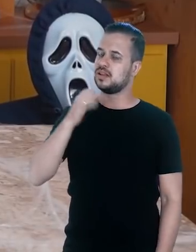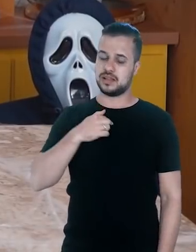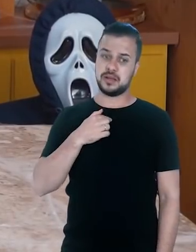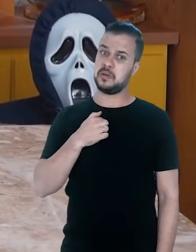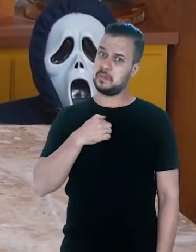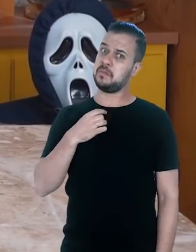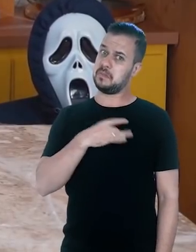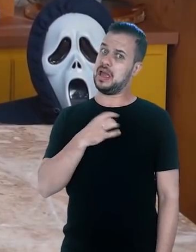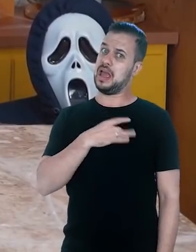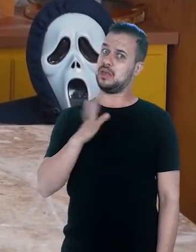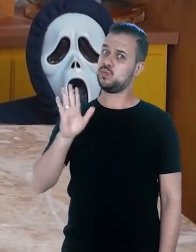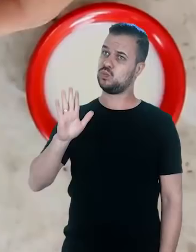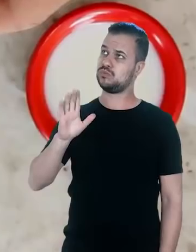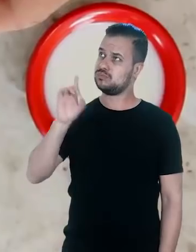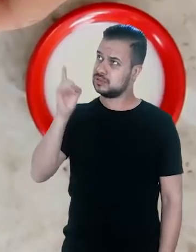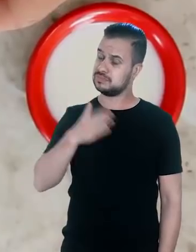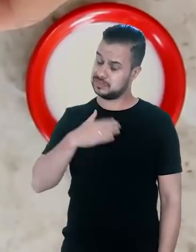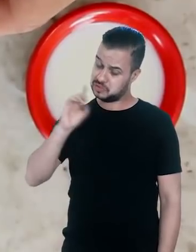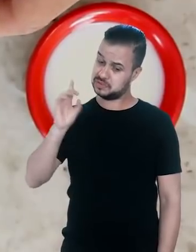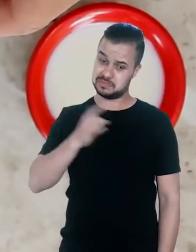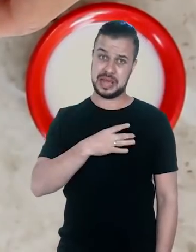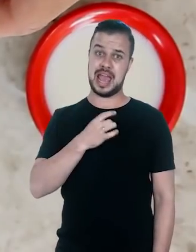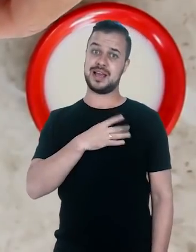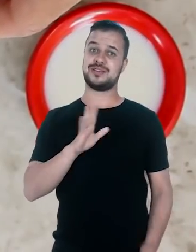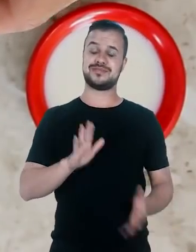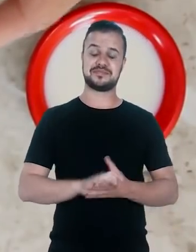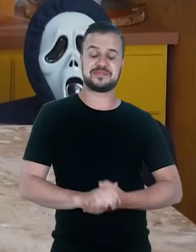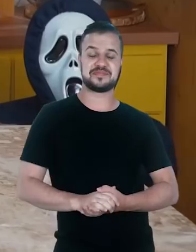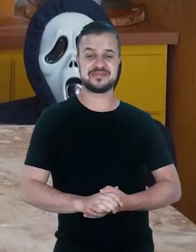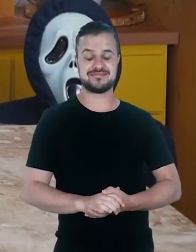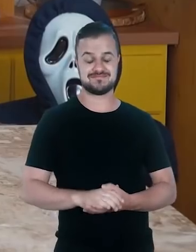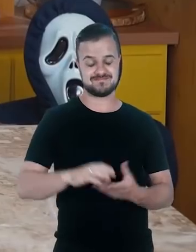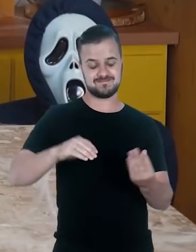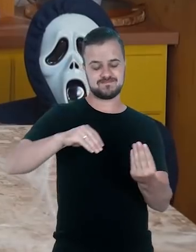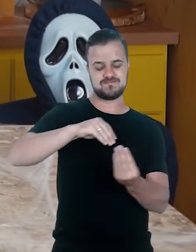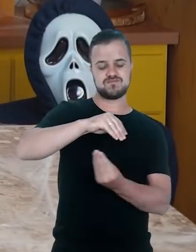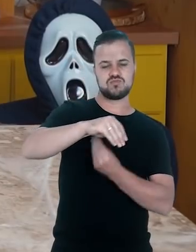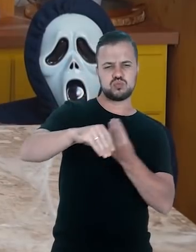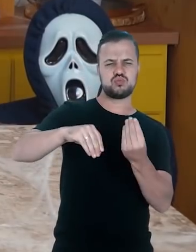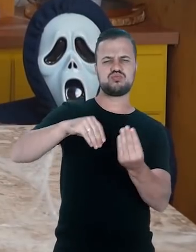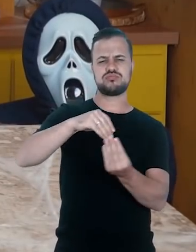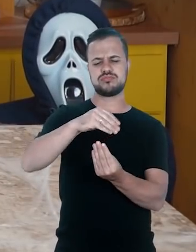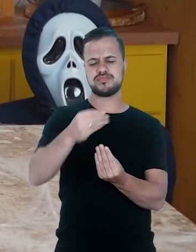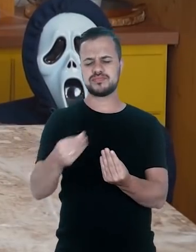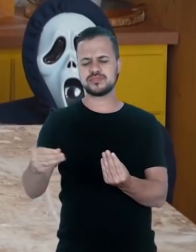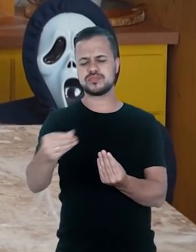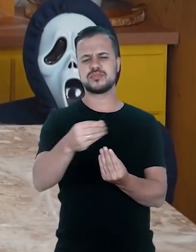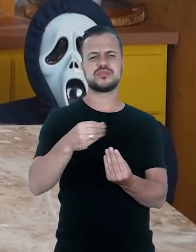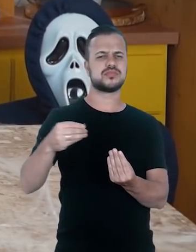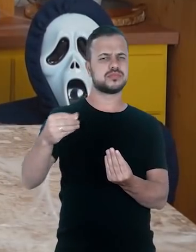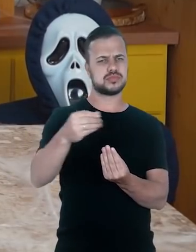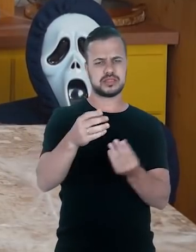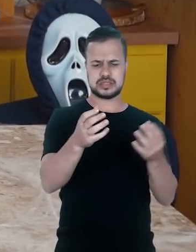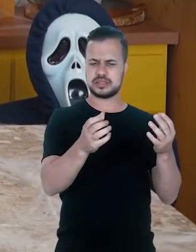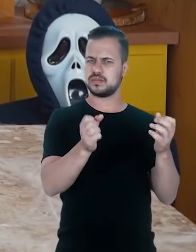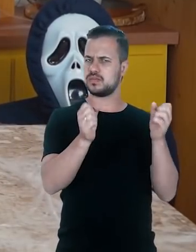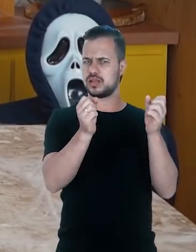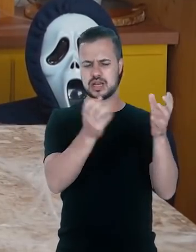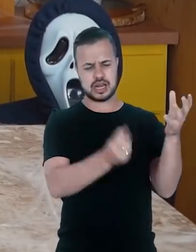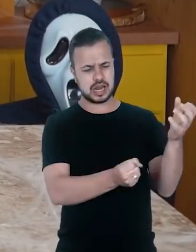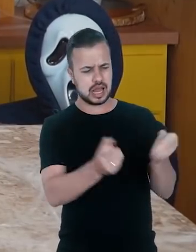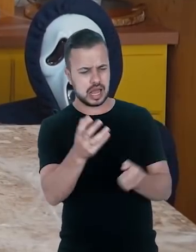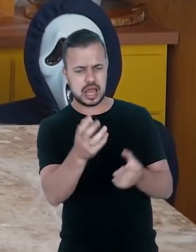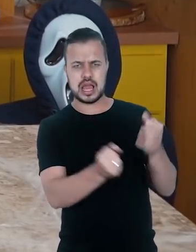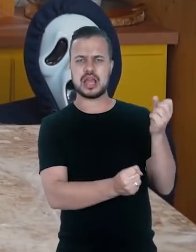Meu Deus, já tá dando medo, viu? Ó, misturou bem, aqui você vai colocar o leite aos poucos, tá bom? Aí você pode